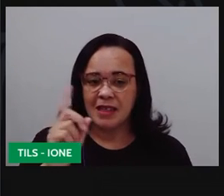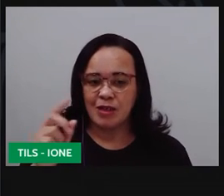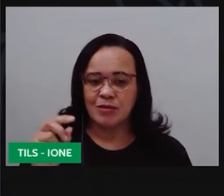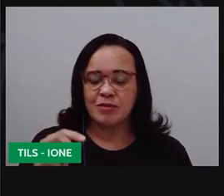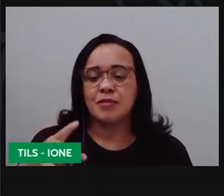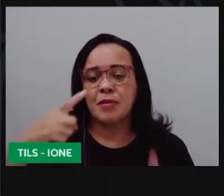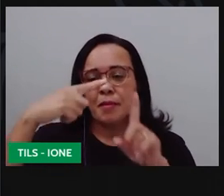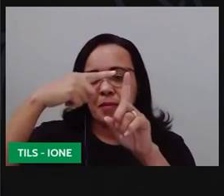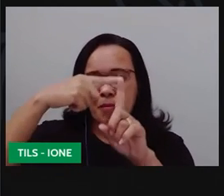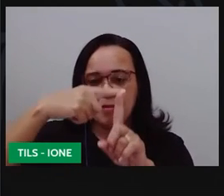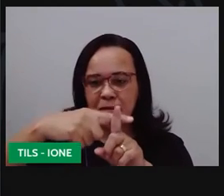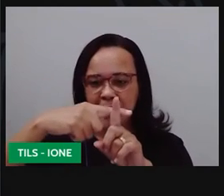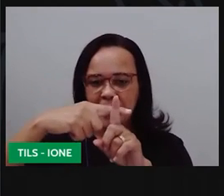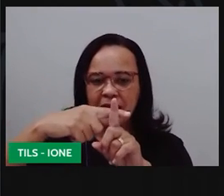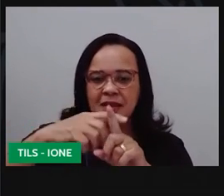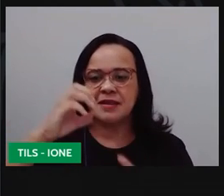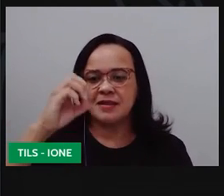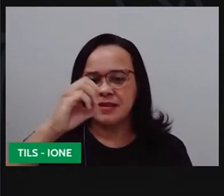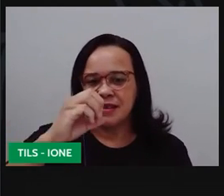será o que mais